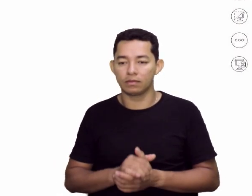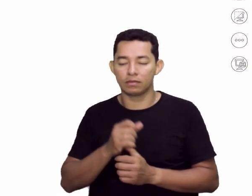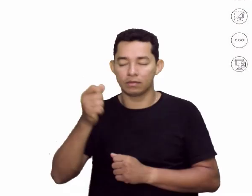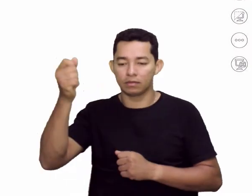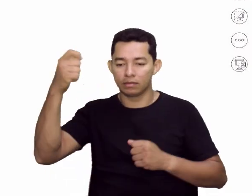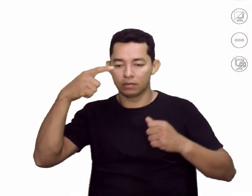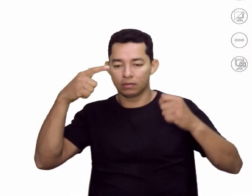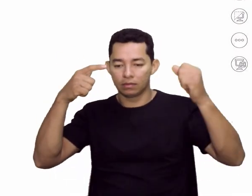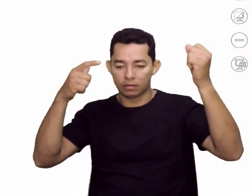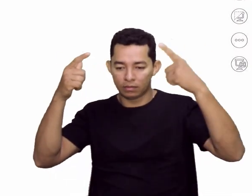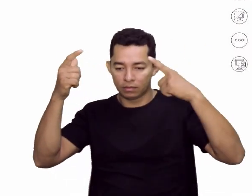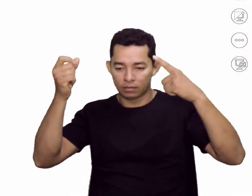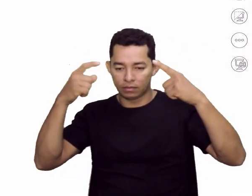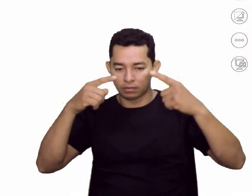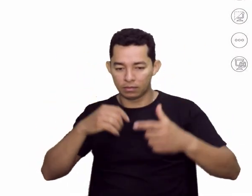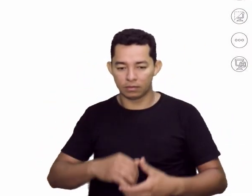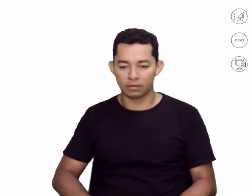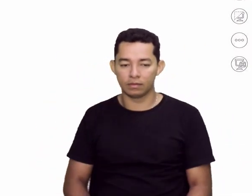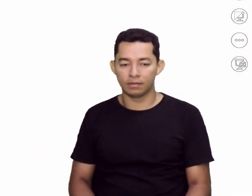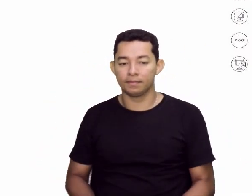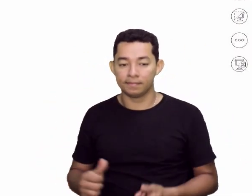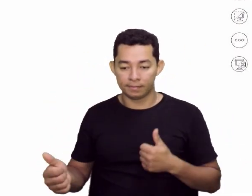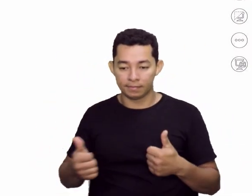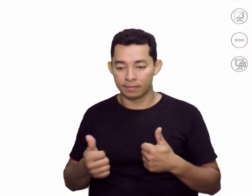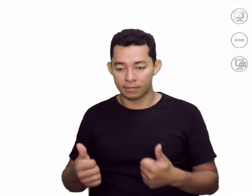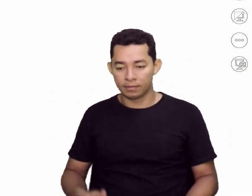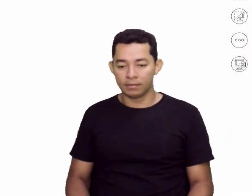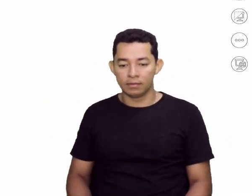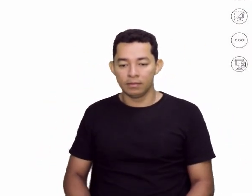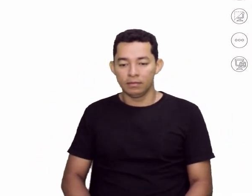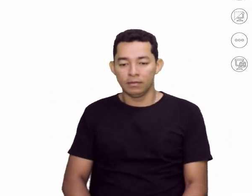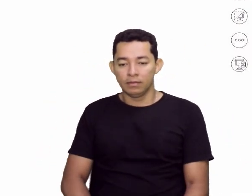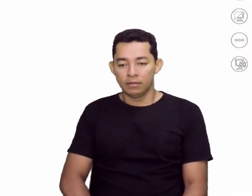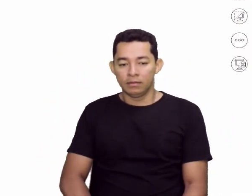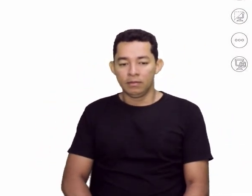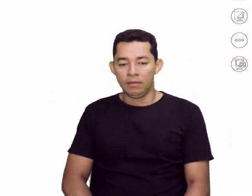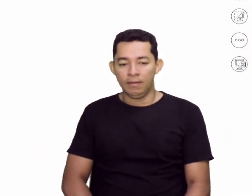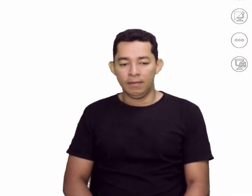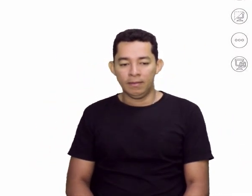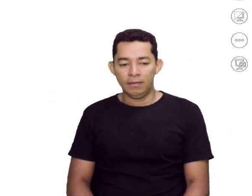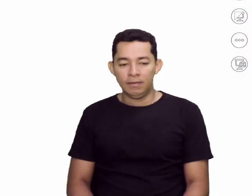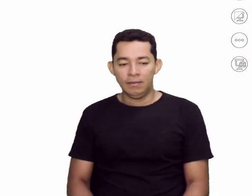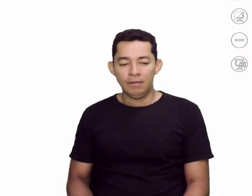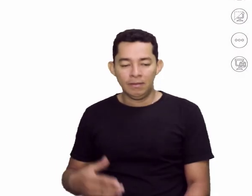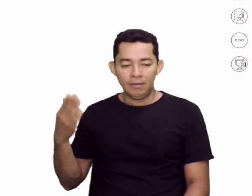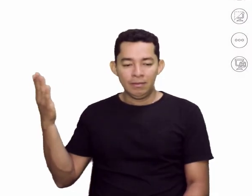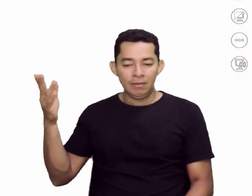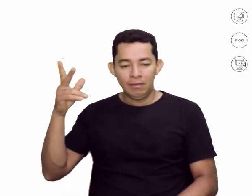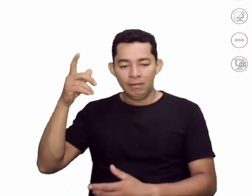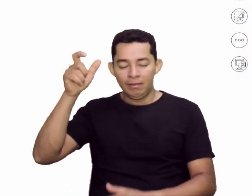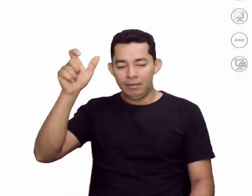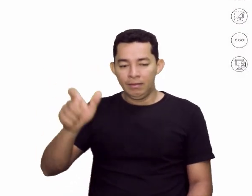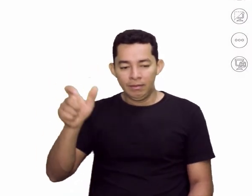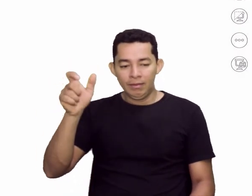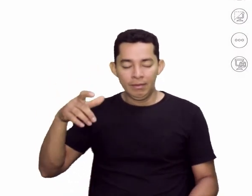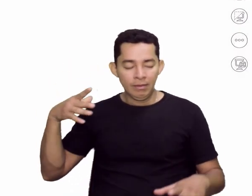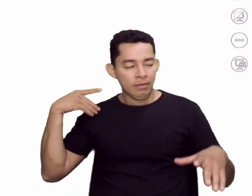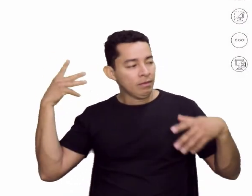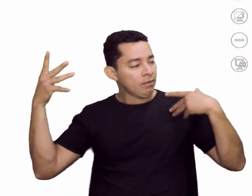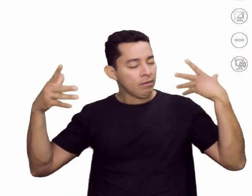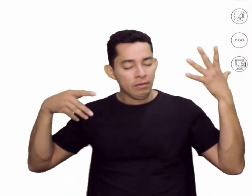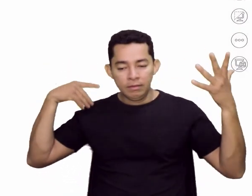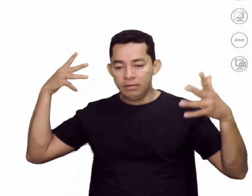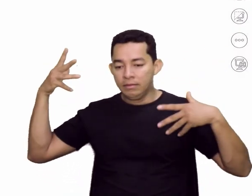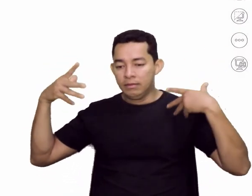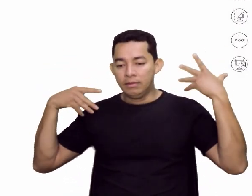luz. Tá bom? Então, veja aqui, ó. Esta pessoa aqui passeando aqui, né? Com o